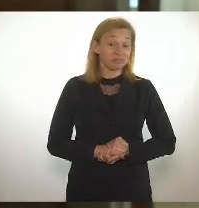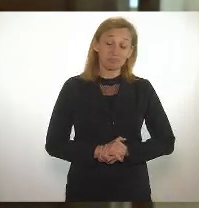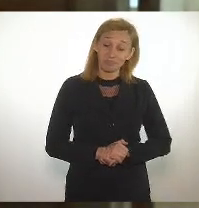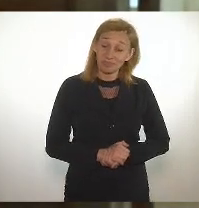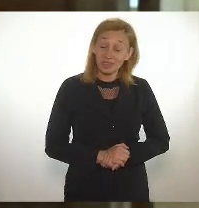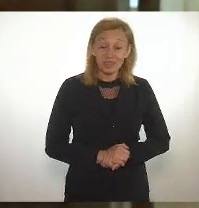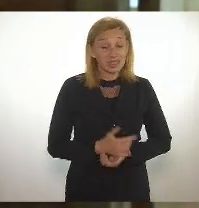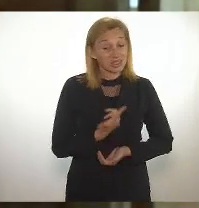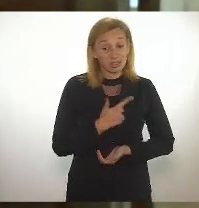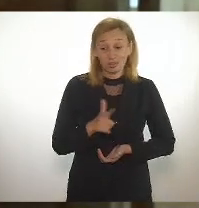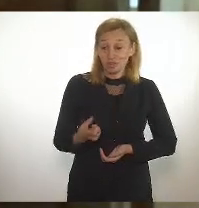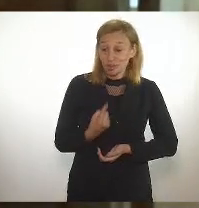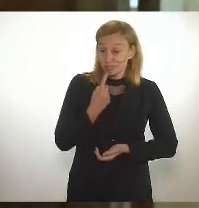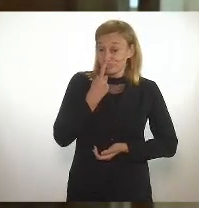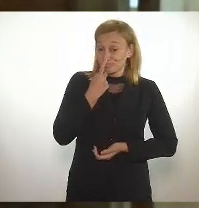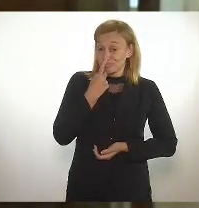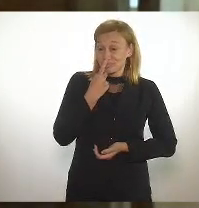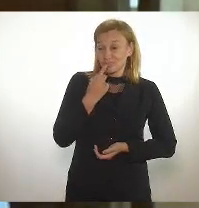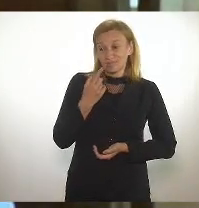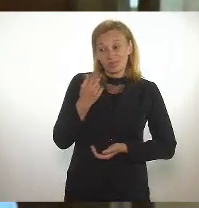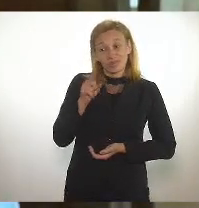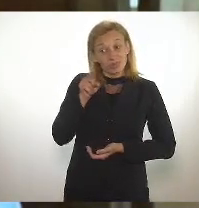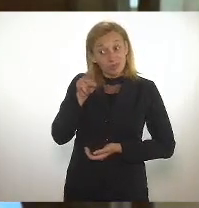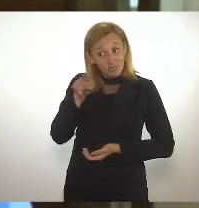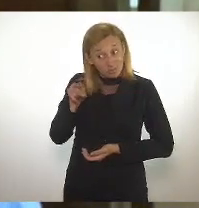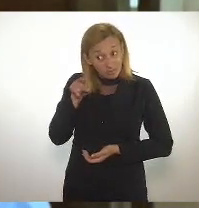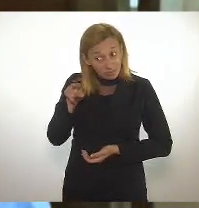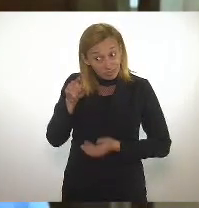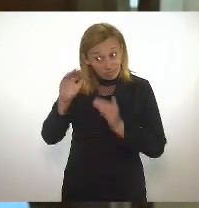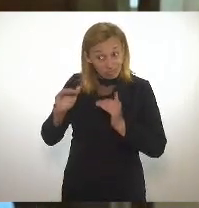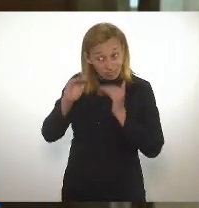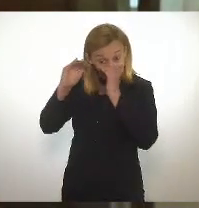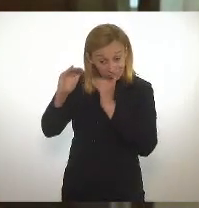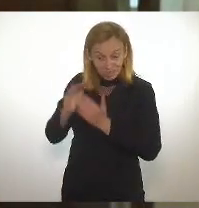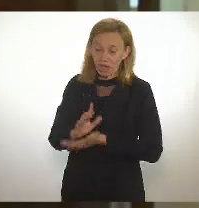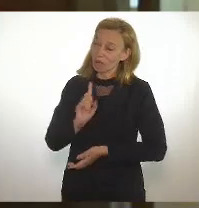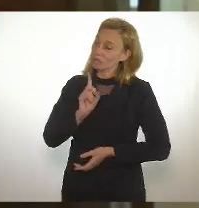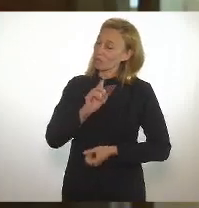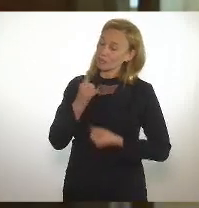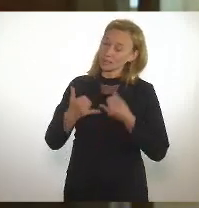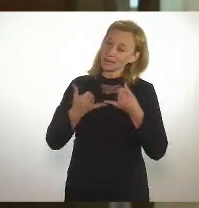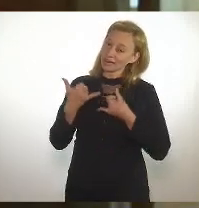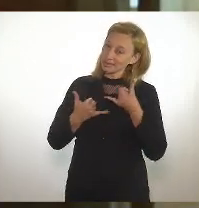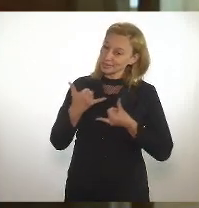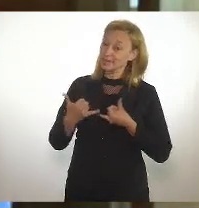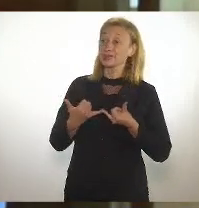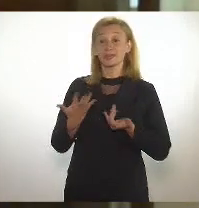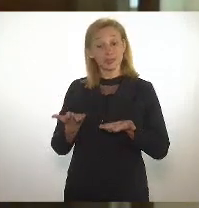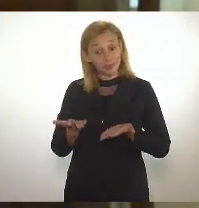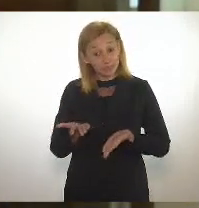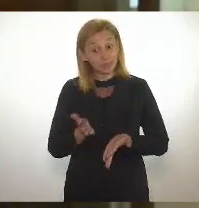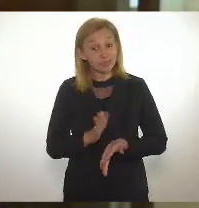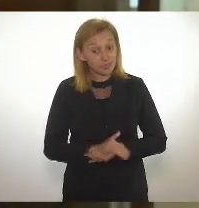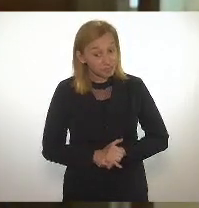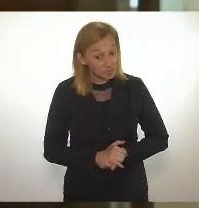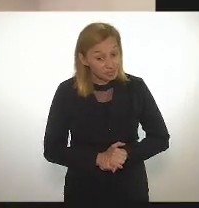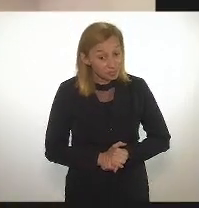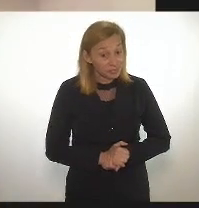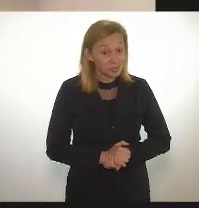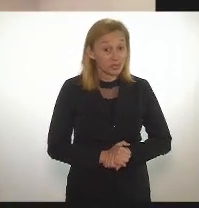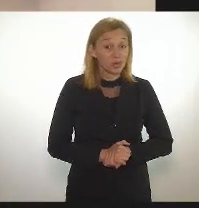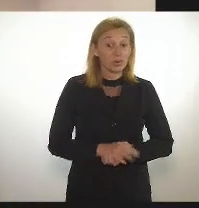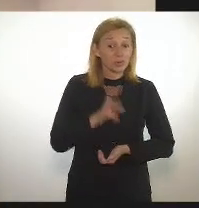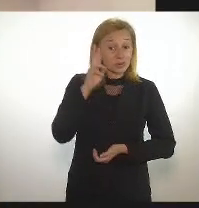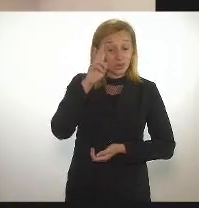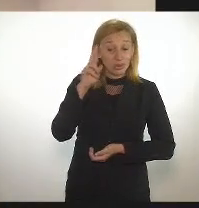Se eu não tivesse apreço por Vossa Excelência, eu não brincaria a respeito do senhor